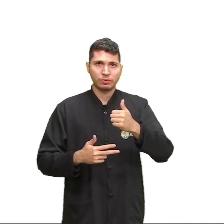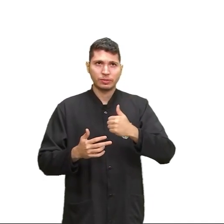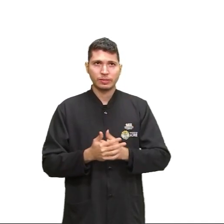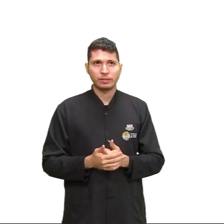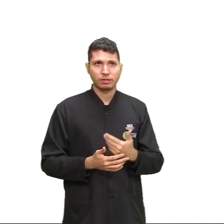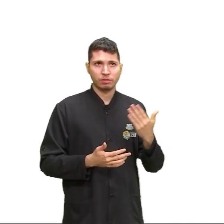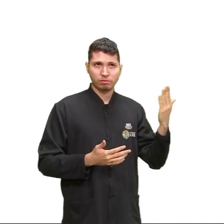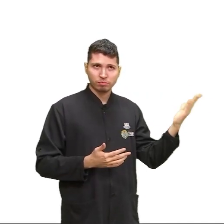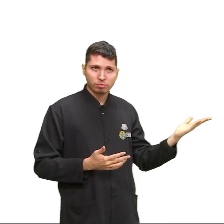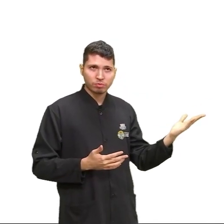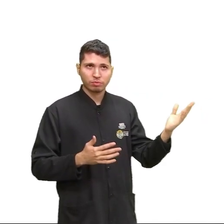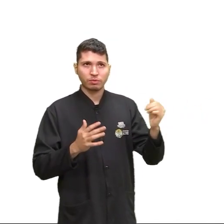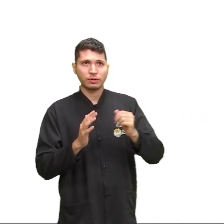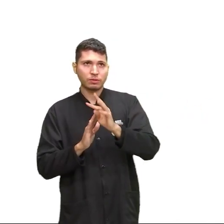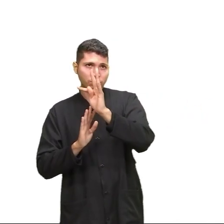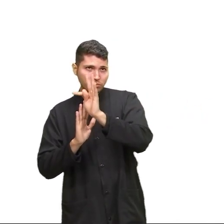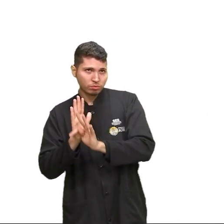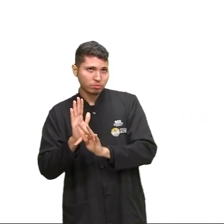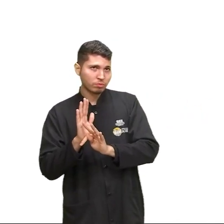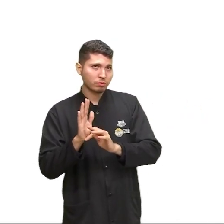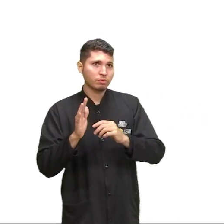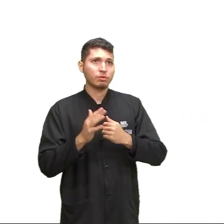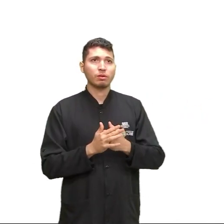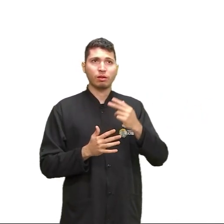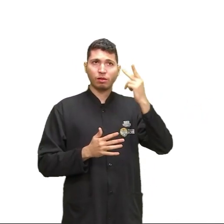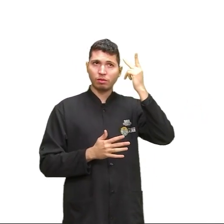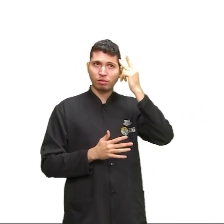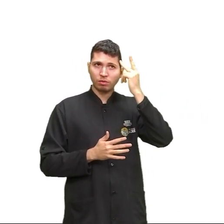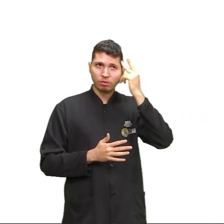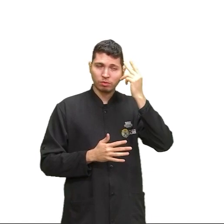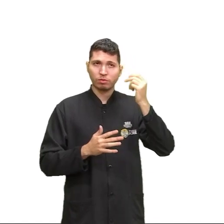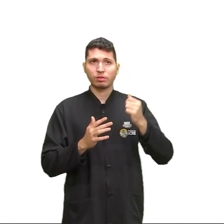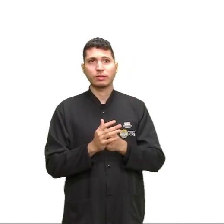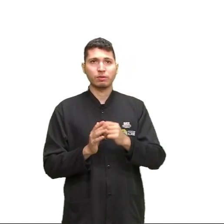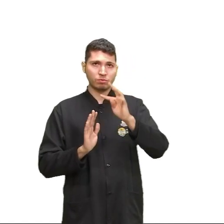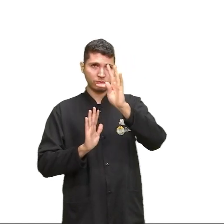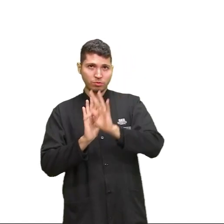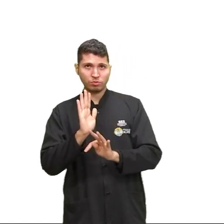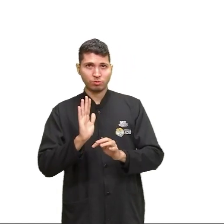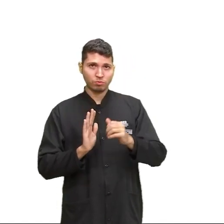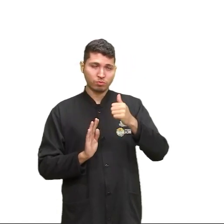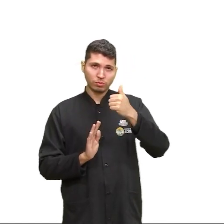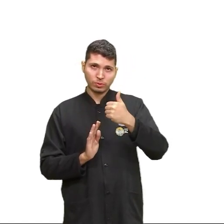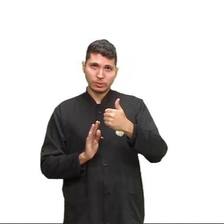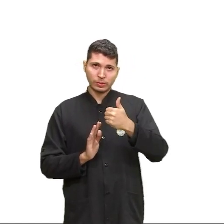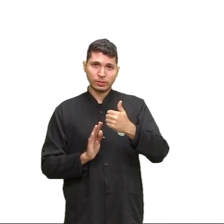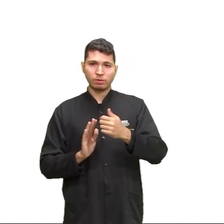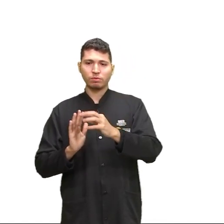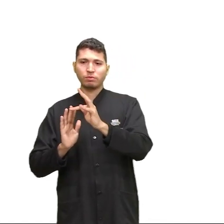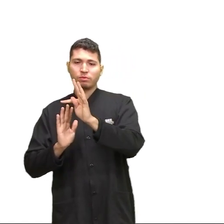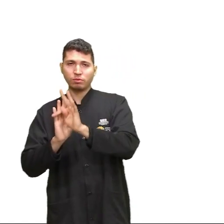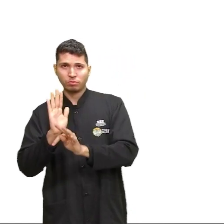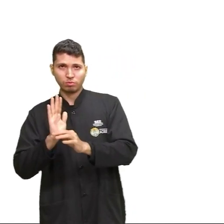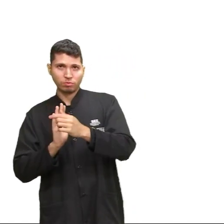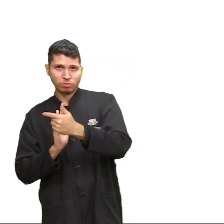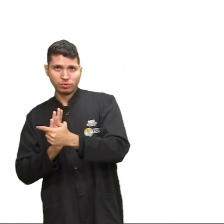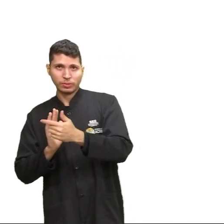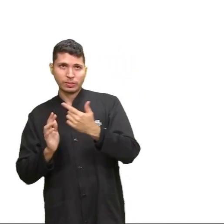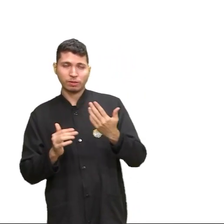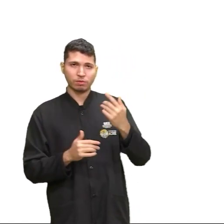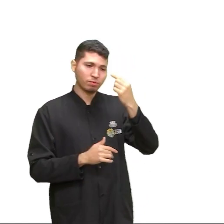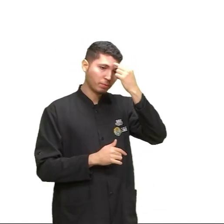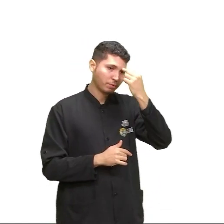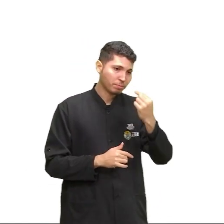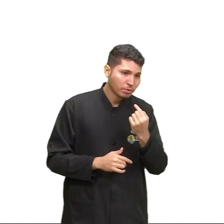de questão ele é bem comum na prova de ciências humanas, onde tem o texto 1, que é uma imagem, e o texto 2, que geralmente é uma explicaçãozinha